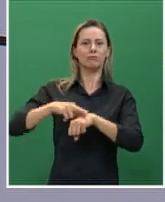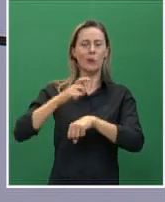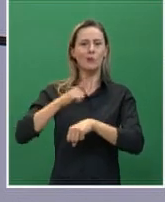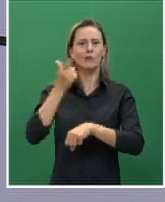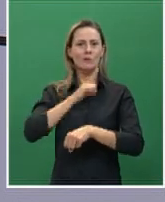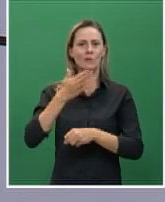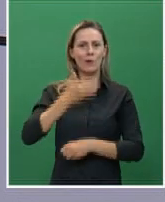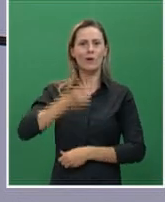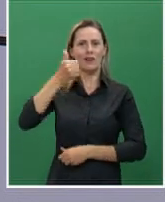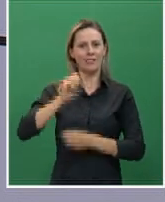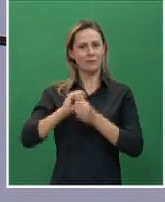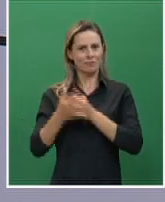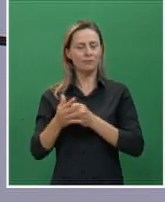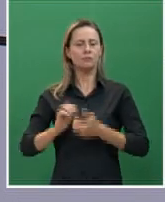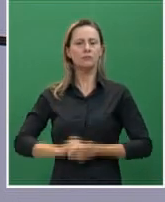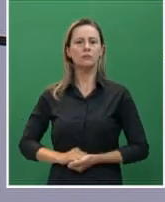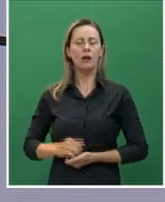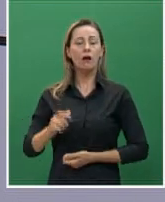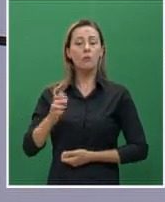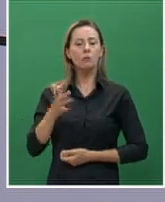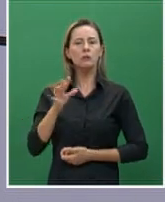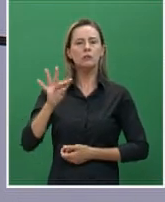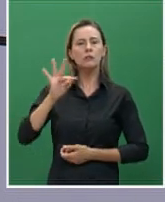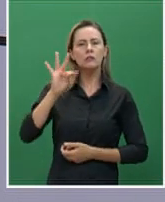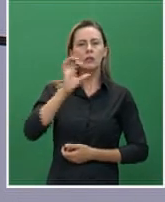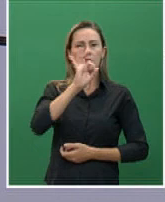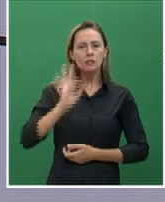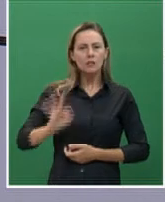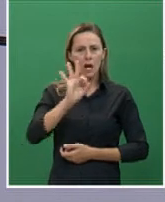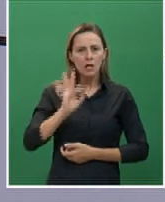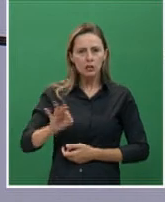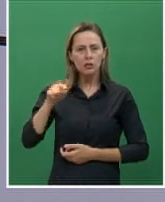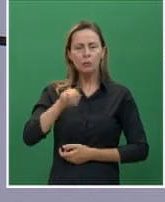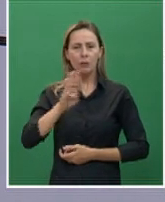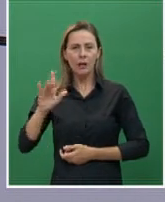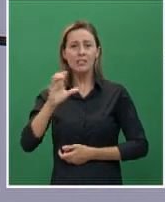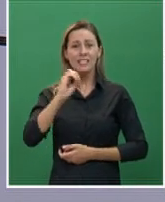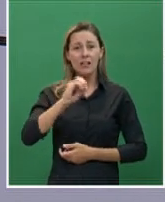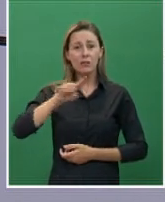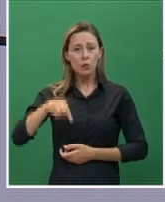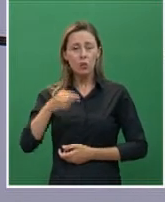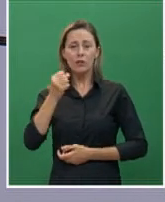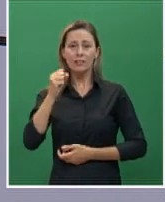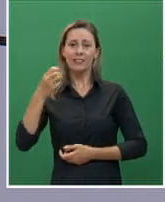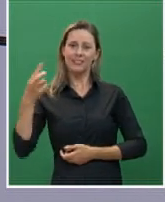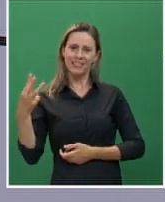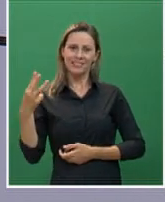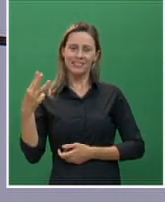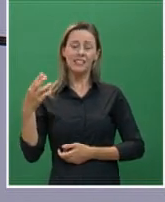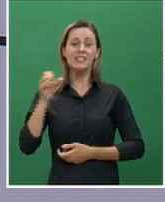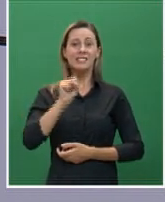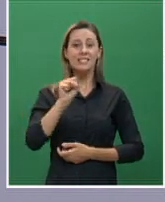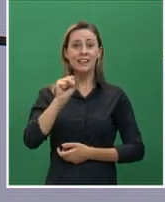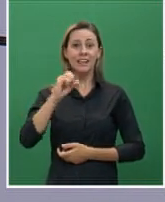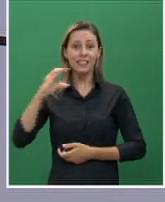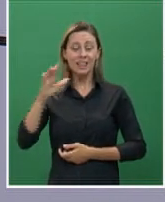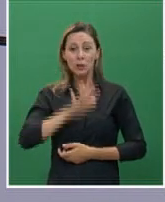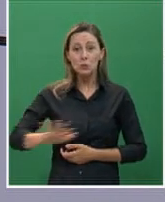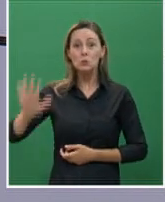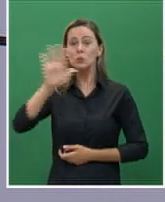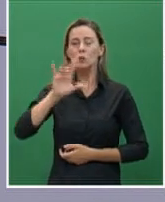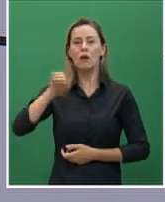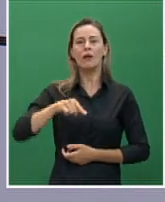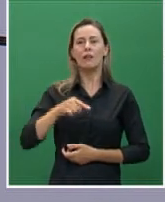a nossa taxa de letalidade em Blumenau é 0,83 por cento em Santa Catarina 1,08 no